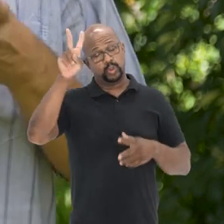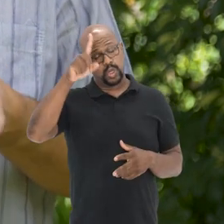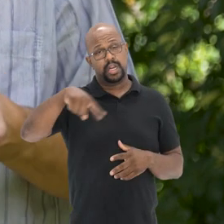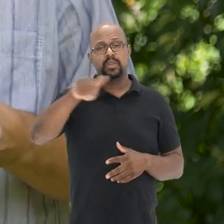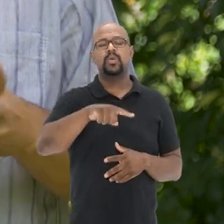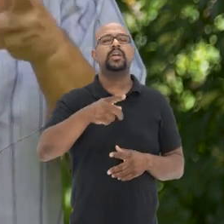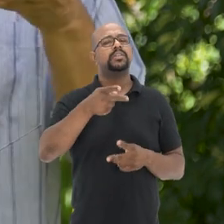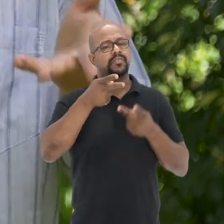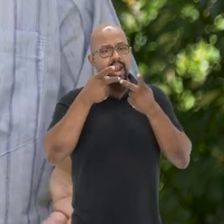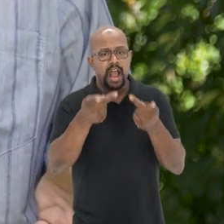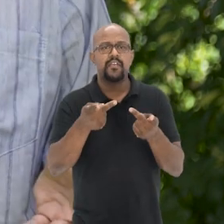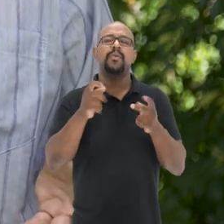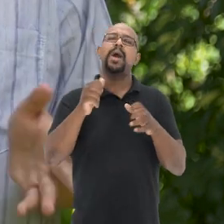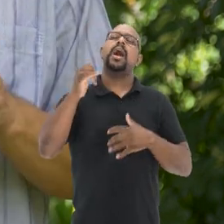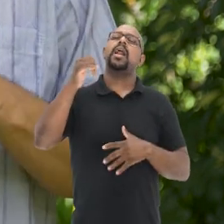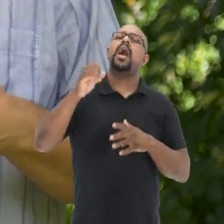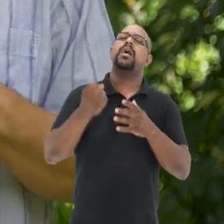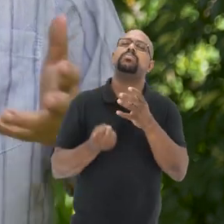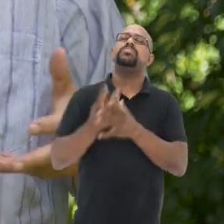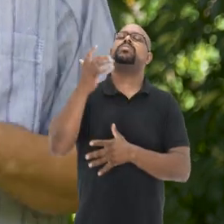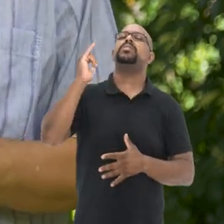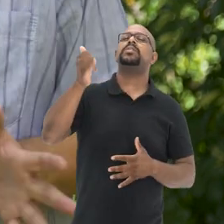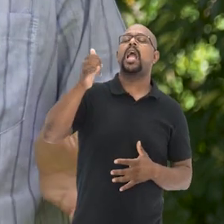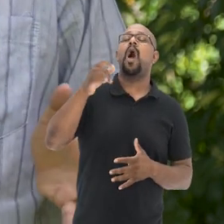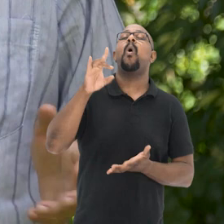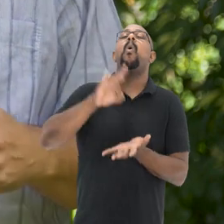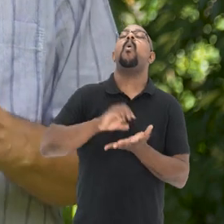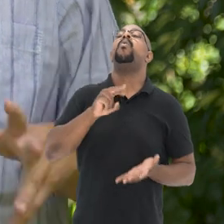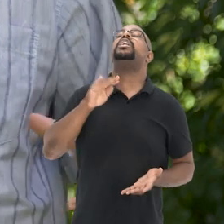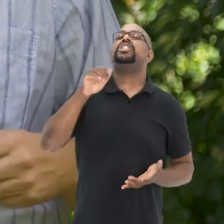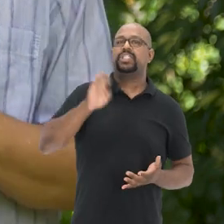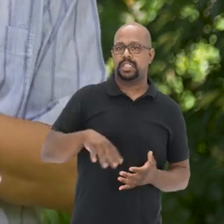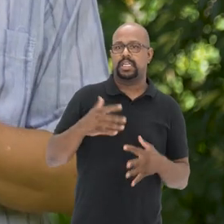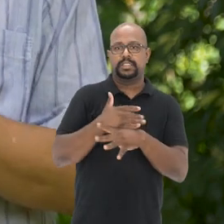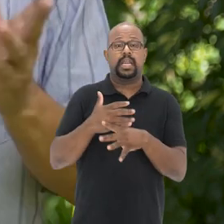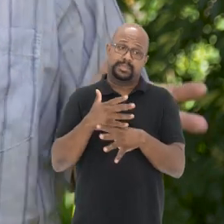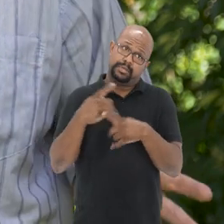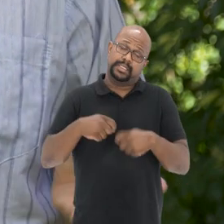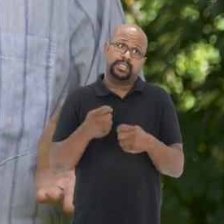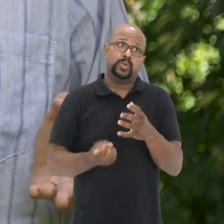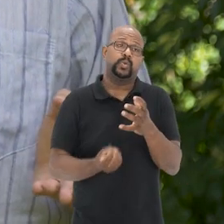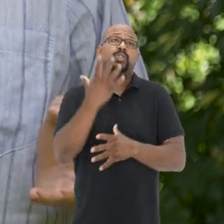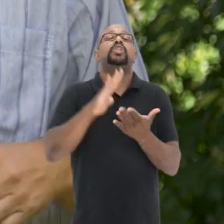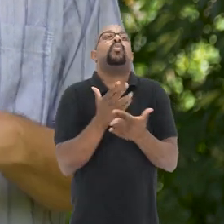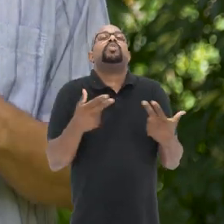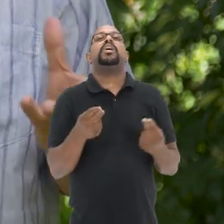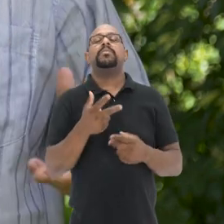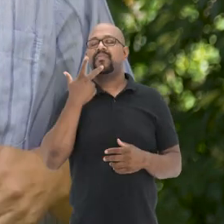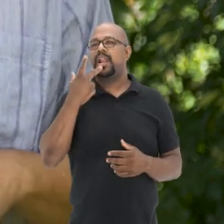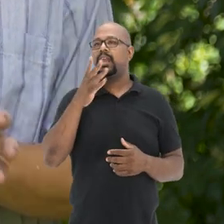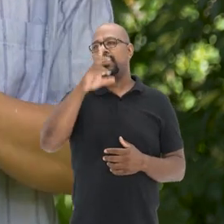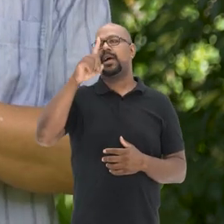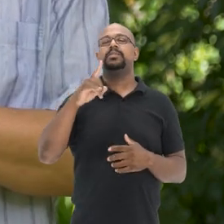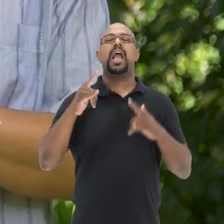os historiadores, davam para a construção das narrativas sobre a origem da cidade. A cidade tinha que surgir de alguma forma. E para não